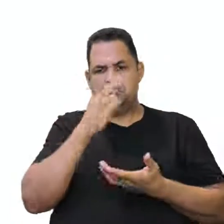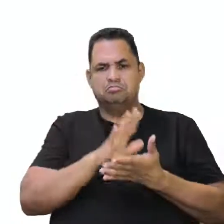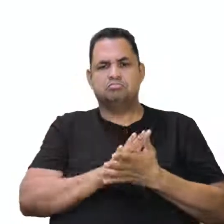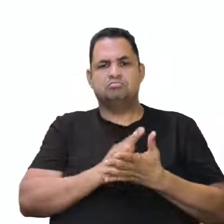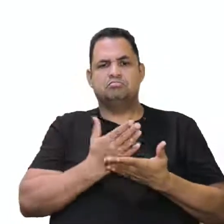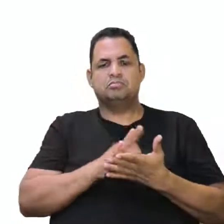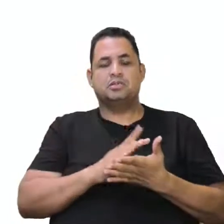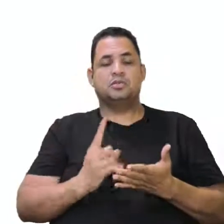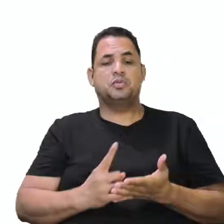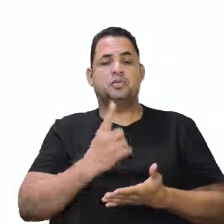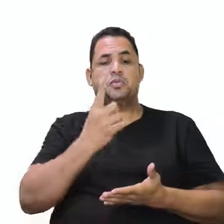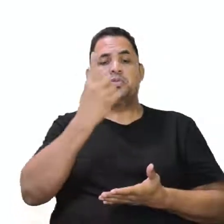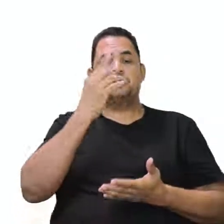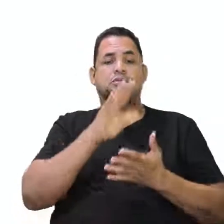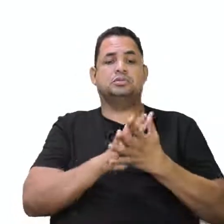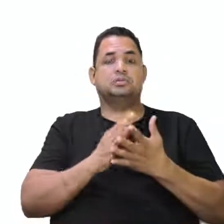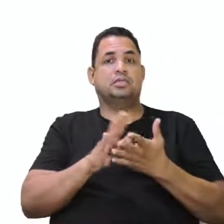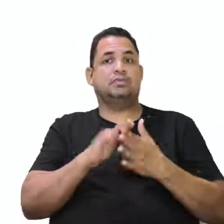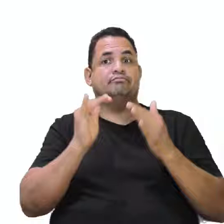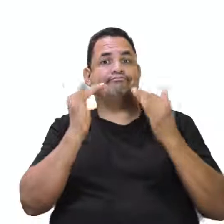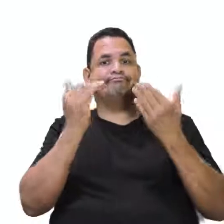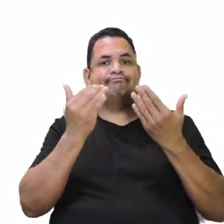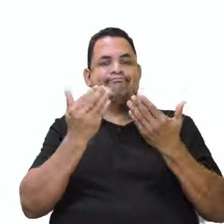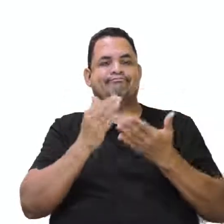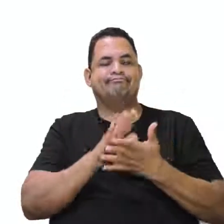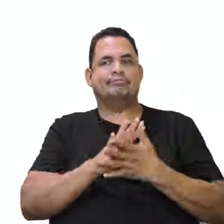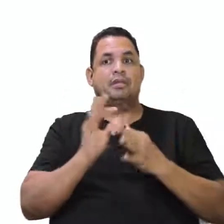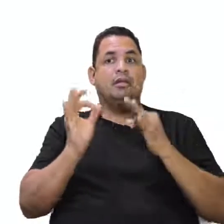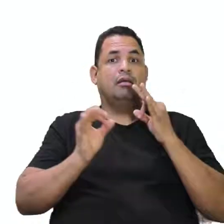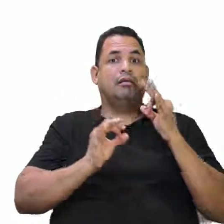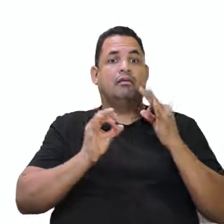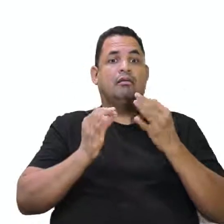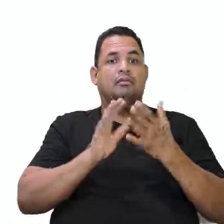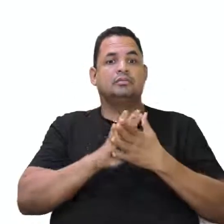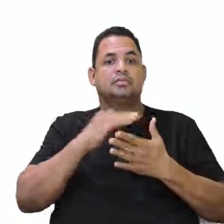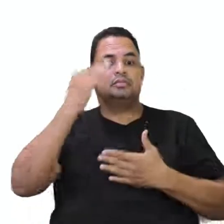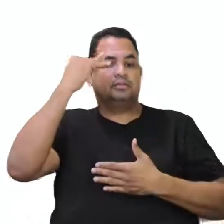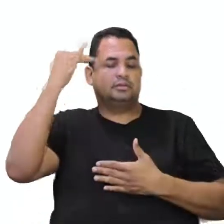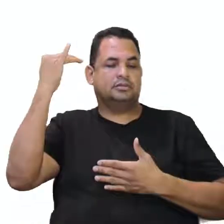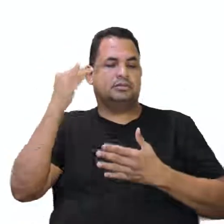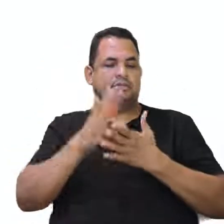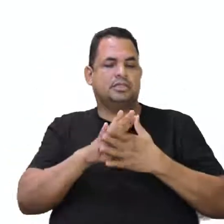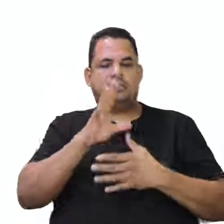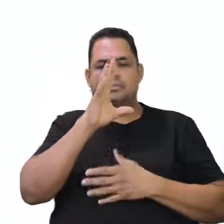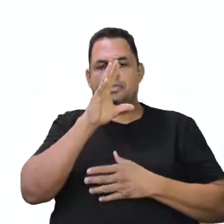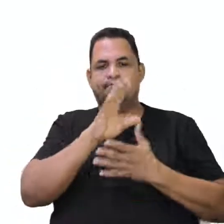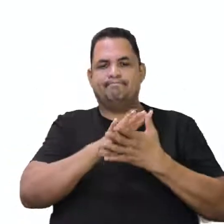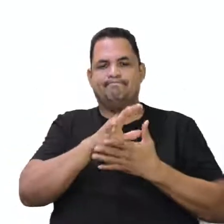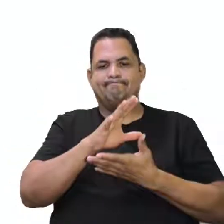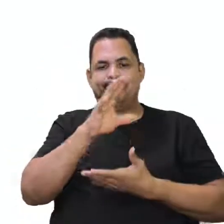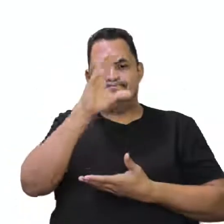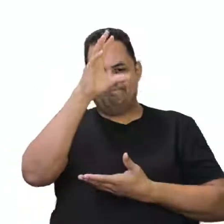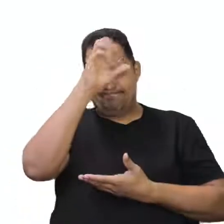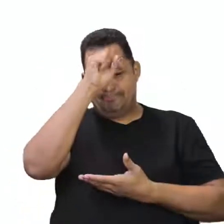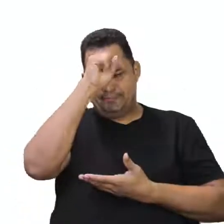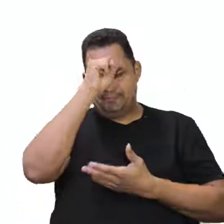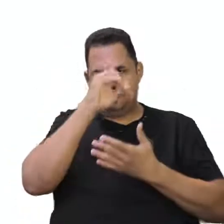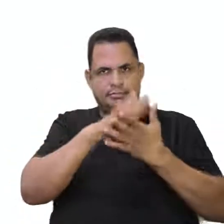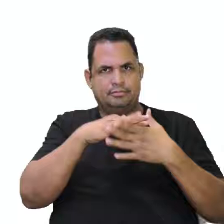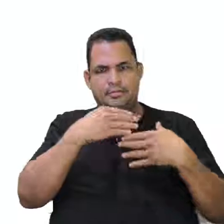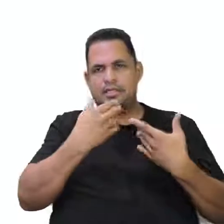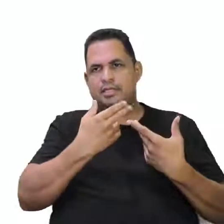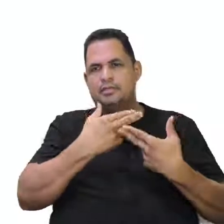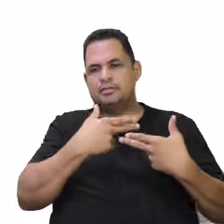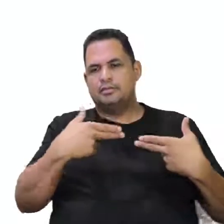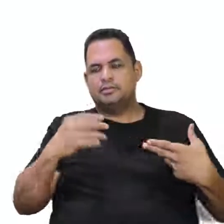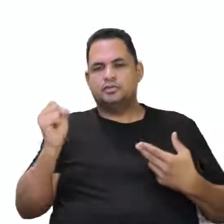é tão alto, tão esperto, ou tem muito sucesso para aprender alguma coisa nova. Todo mundo sempre tem que